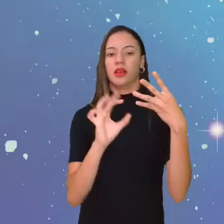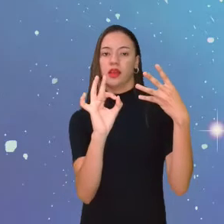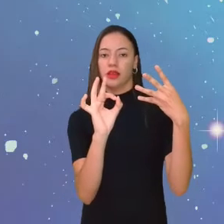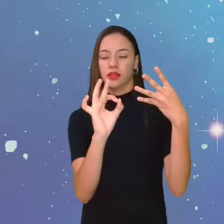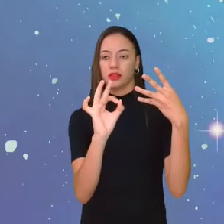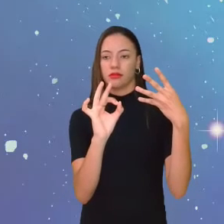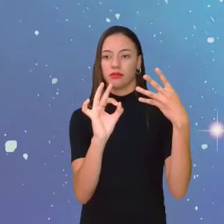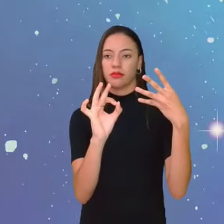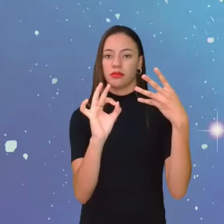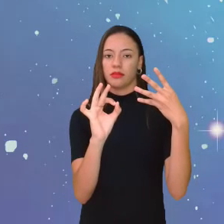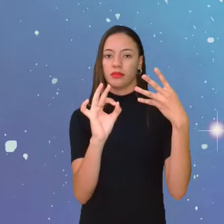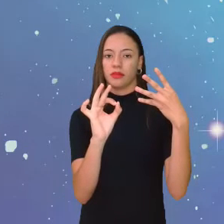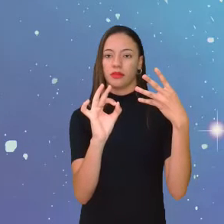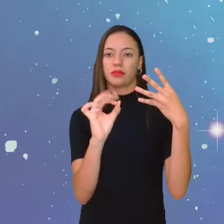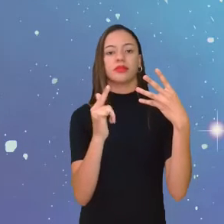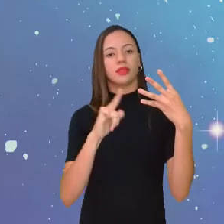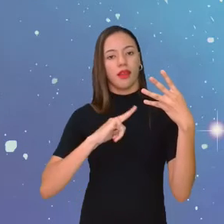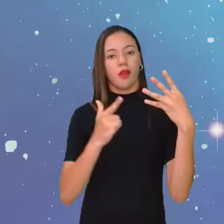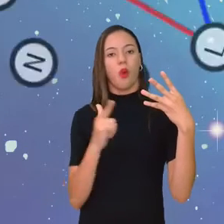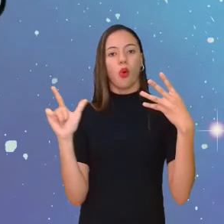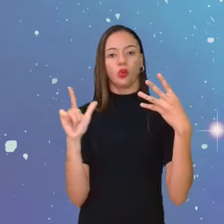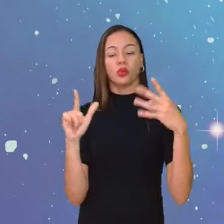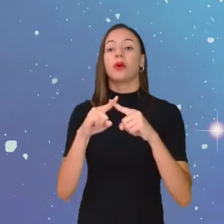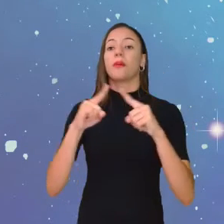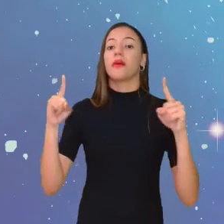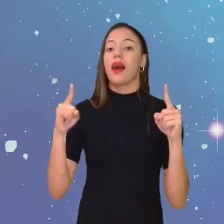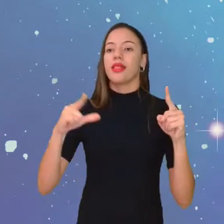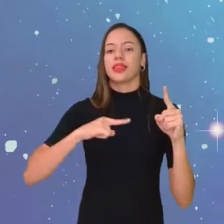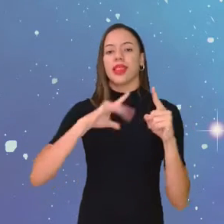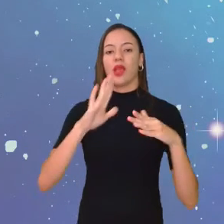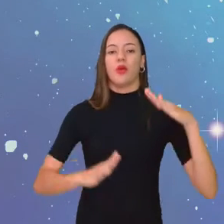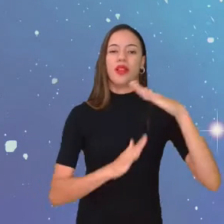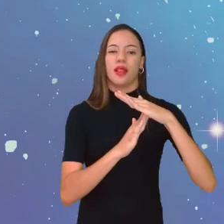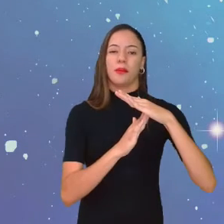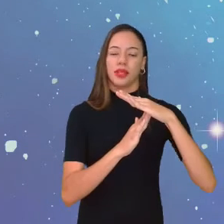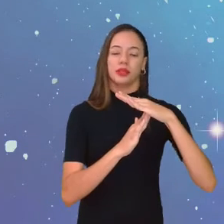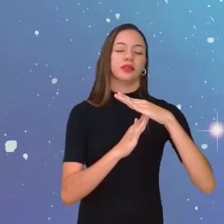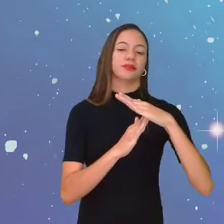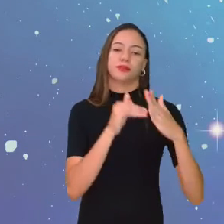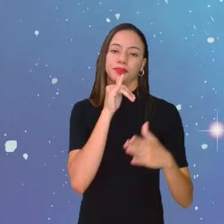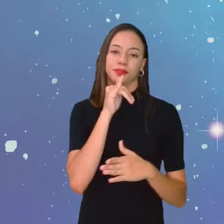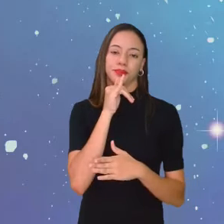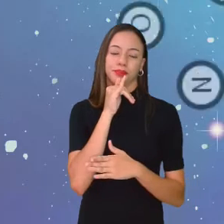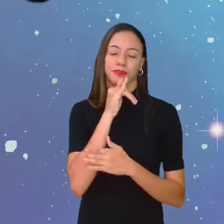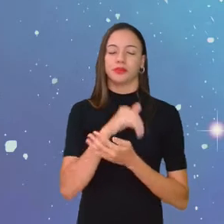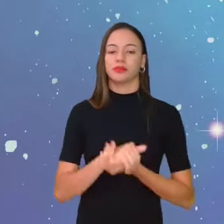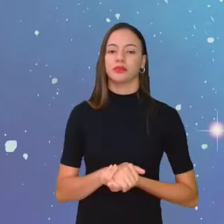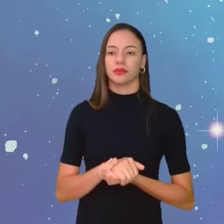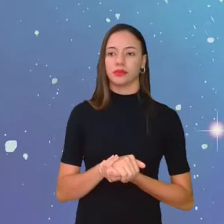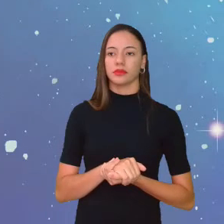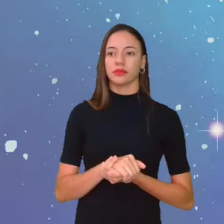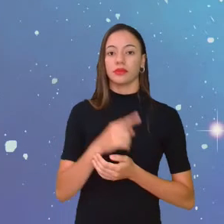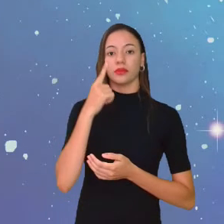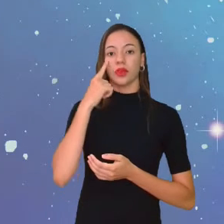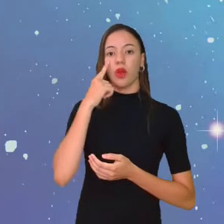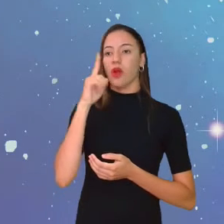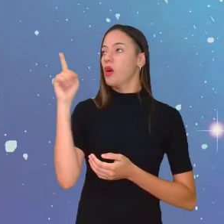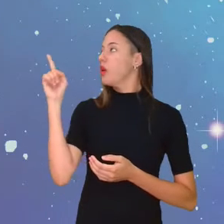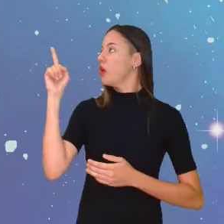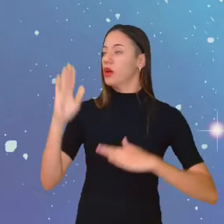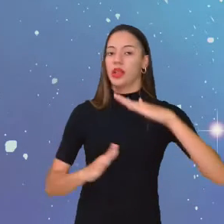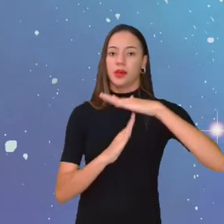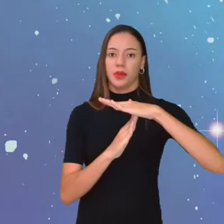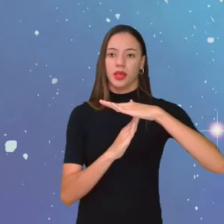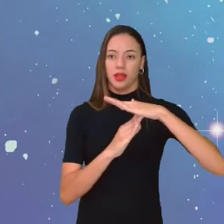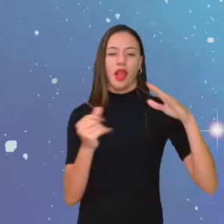ponto que vai estar intermediário a ele, mas ele vai ter um limite máximo, por exemplo, quando a gente chegar naquele limite ali. Então, se a